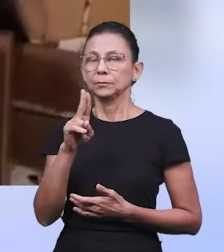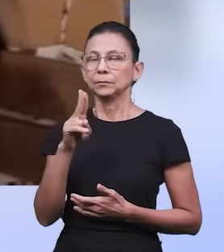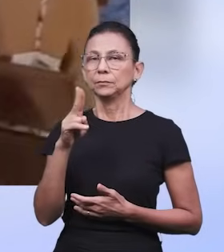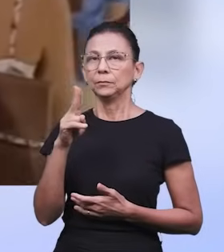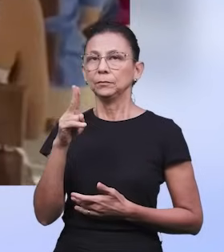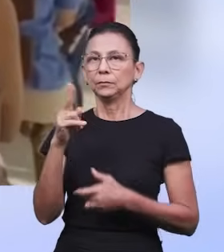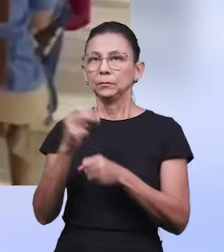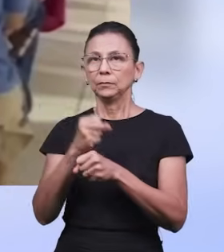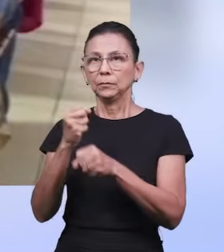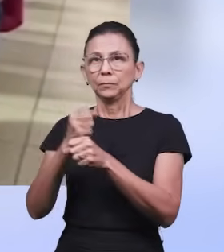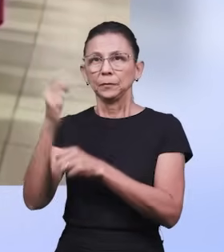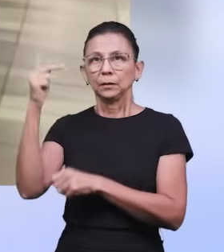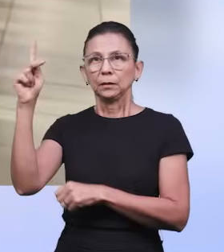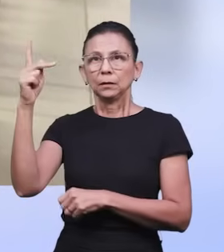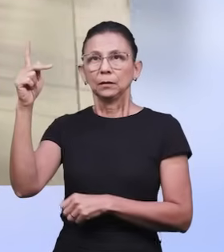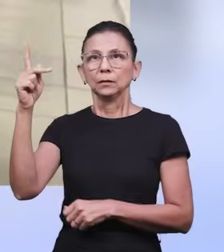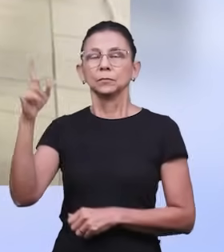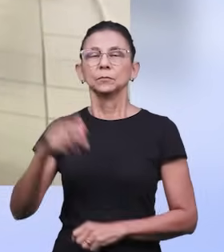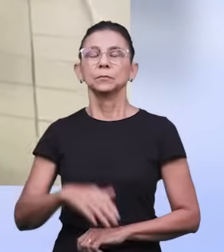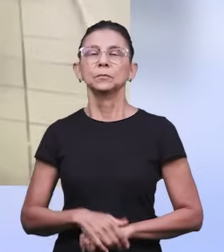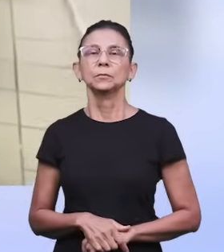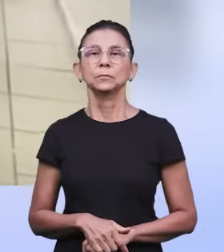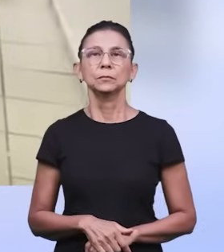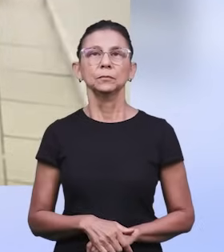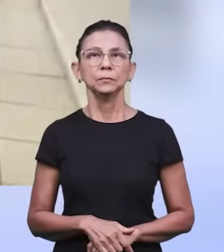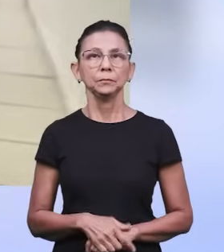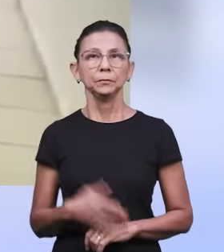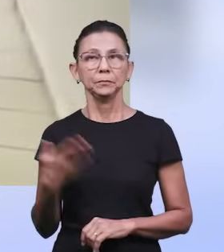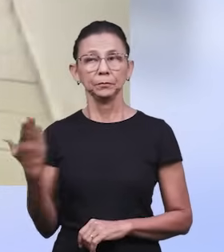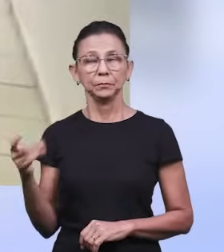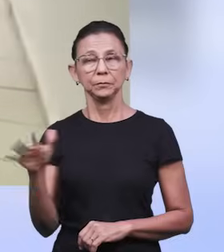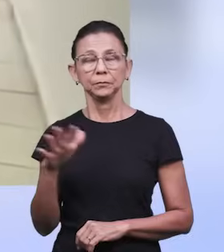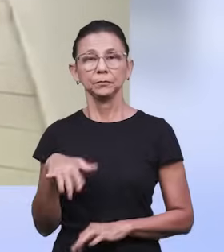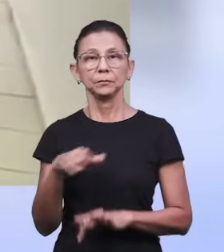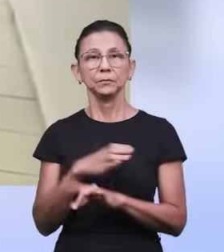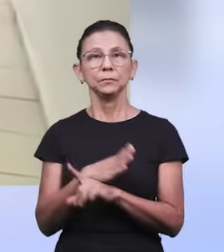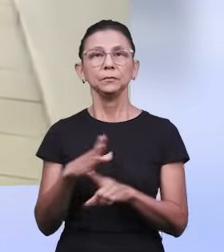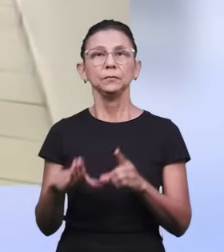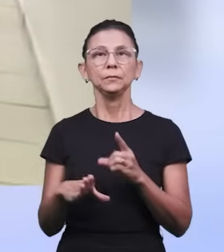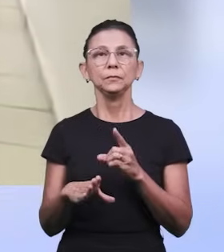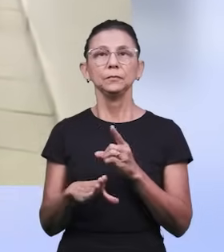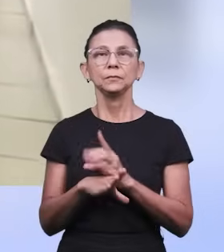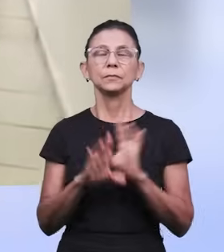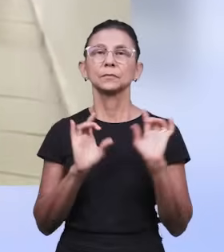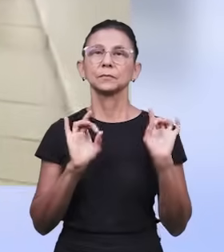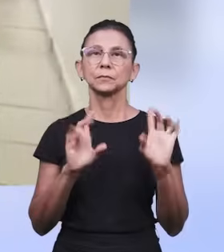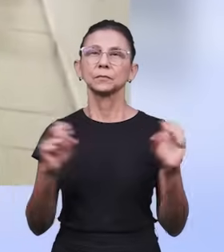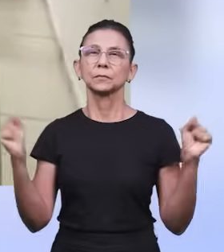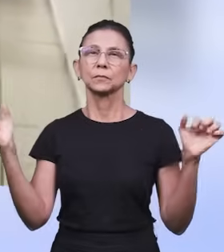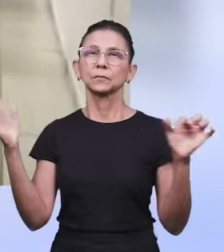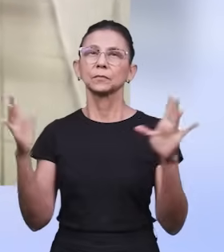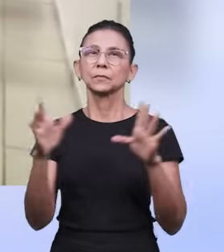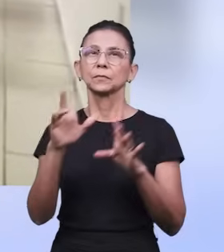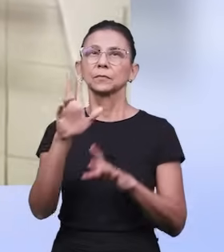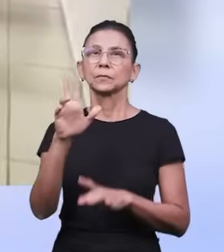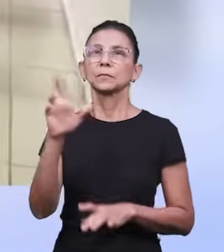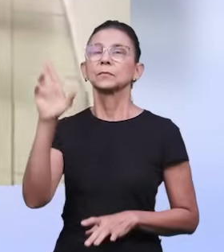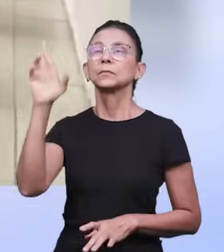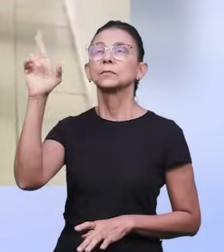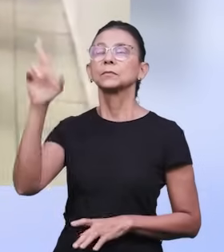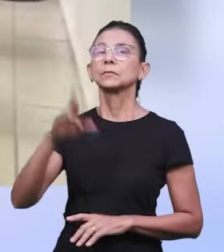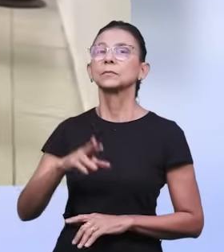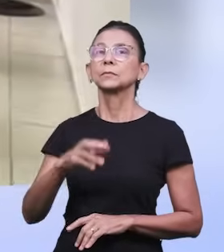Na cidade de Monte Alegre, aproximadamente 80 irmãos adoraram ao Senhor num culto especial de glorificação a Deus